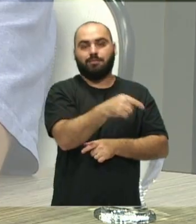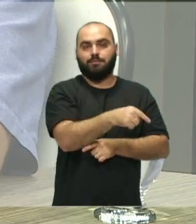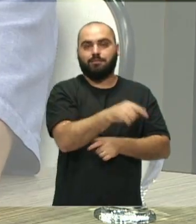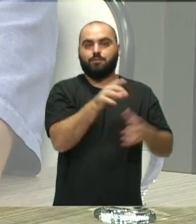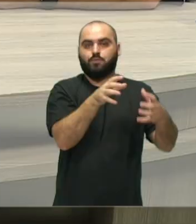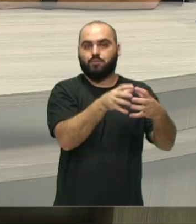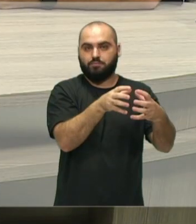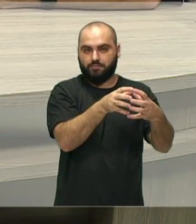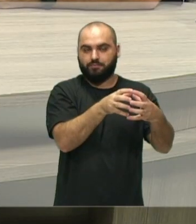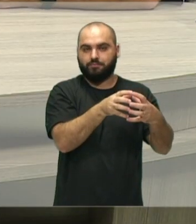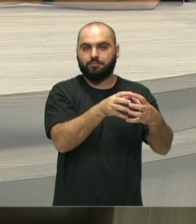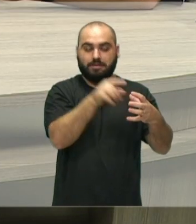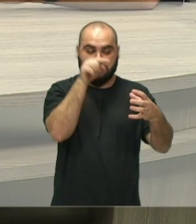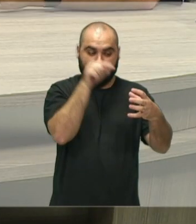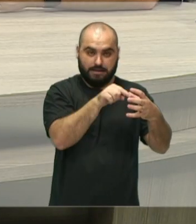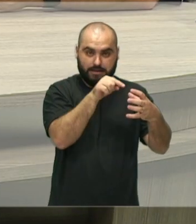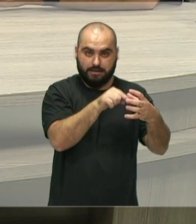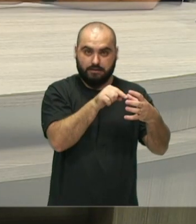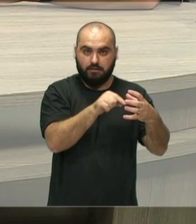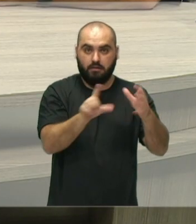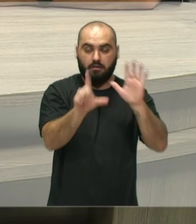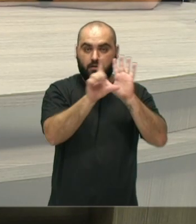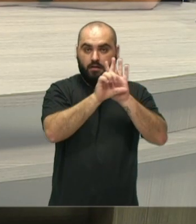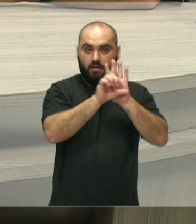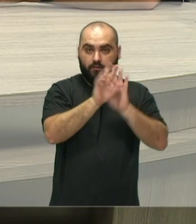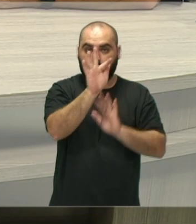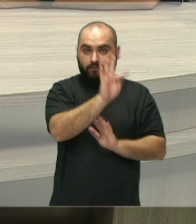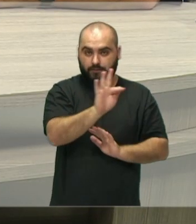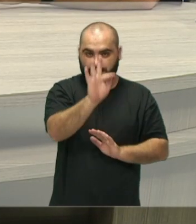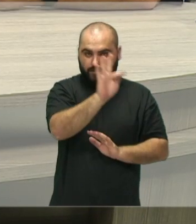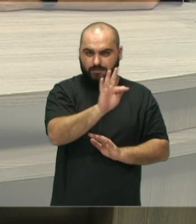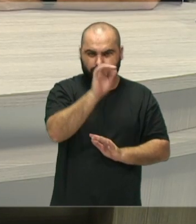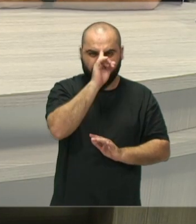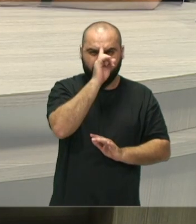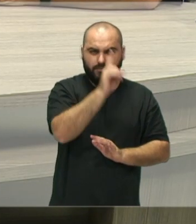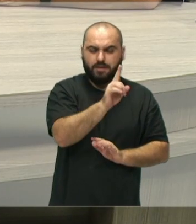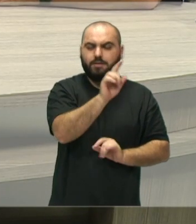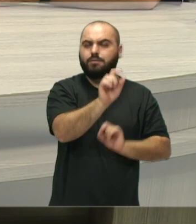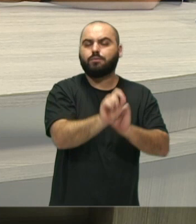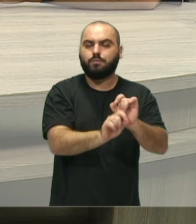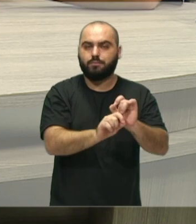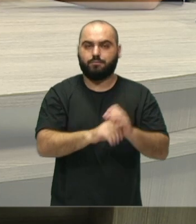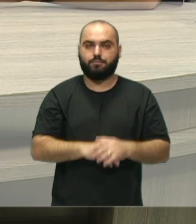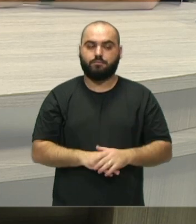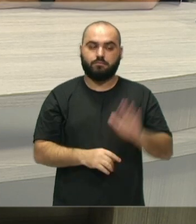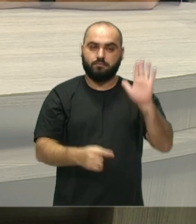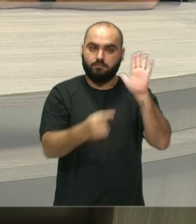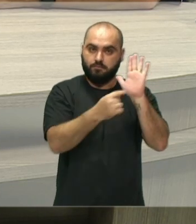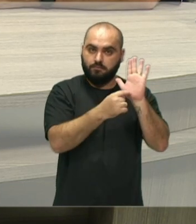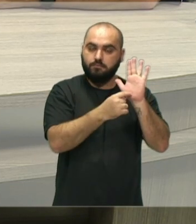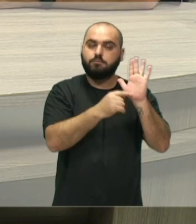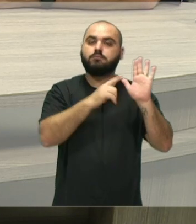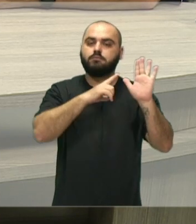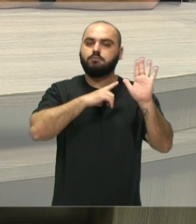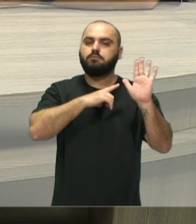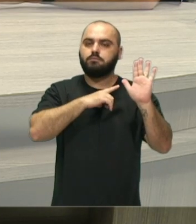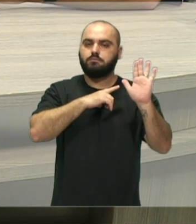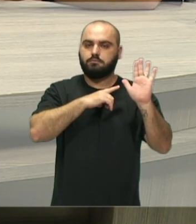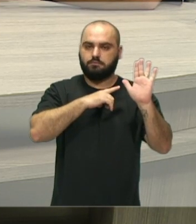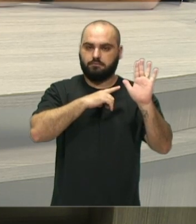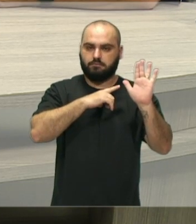E o consórcio público, pela Lei Federal 11.107 de 2005, tem